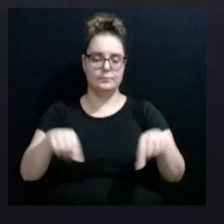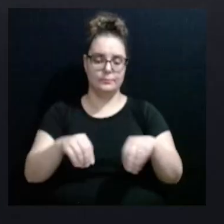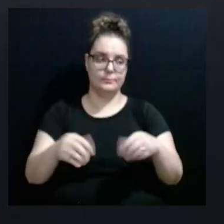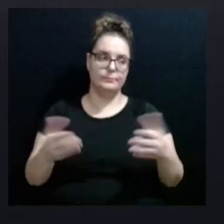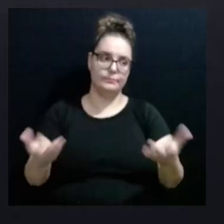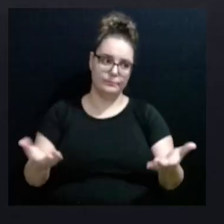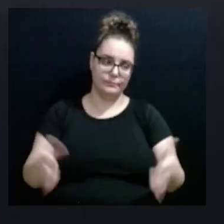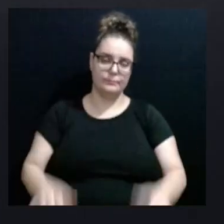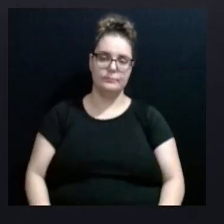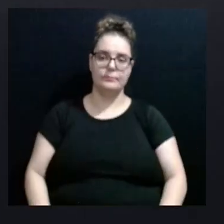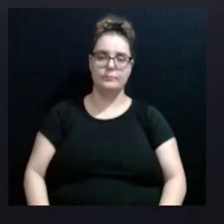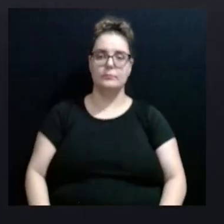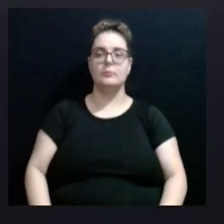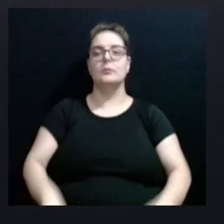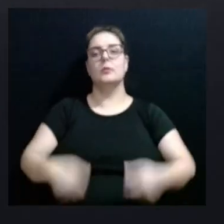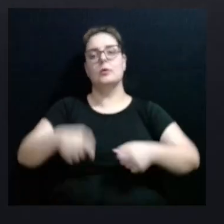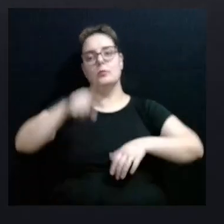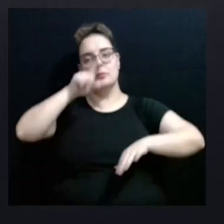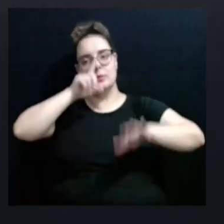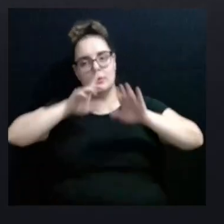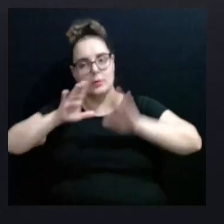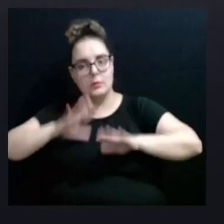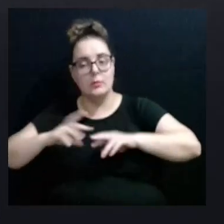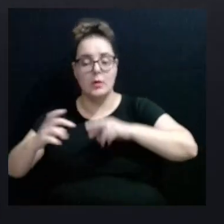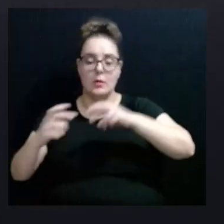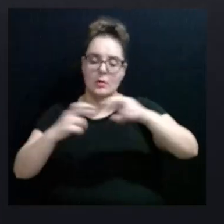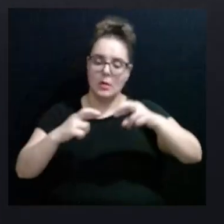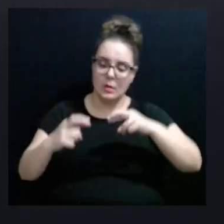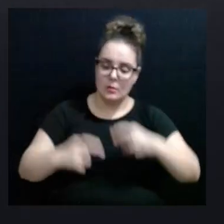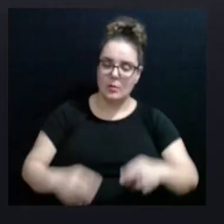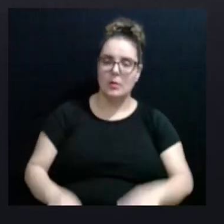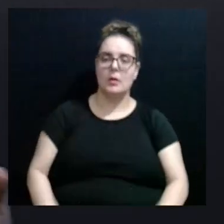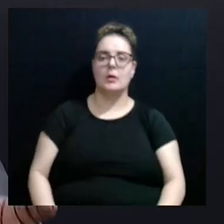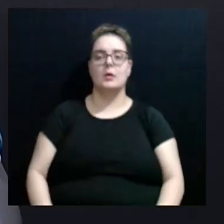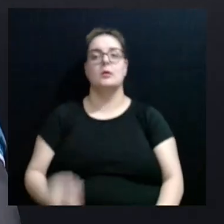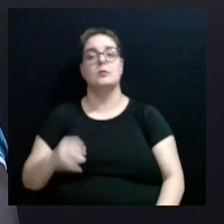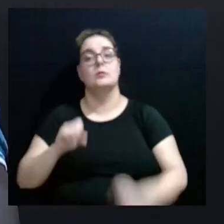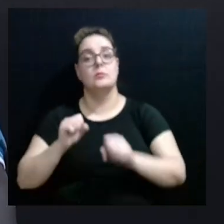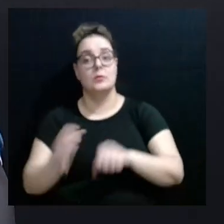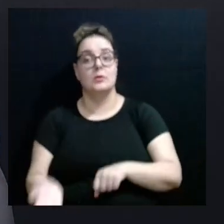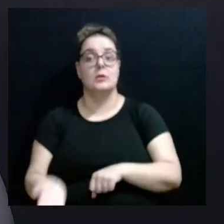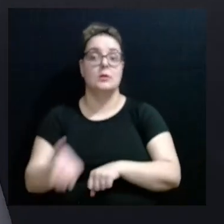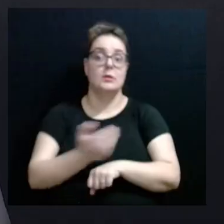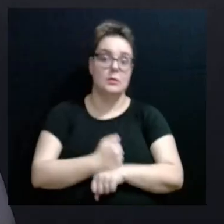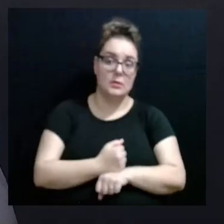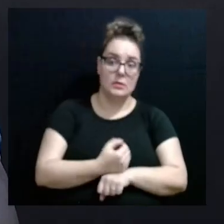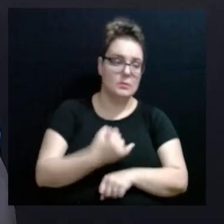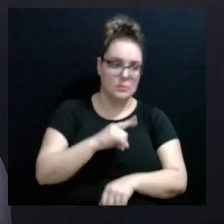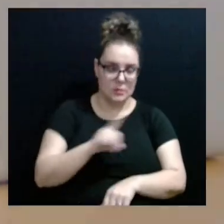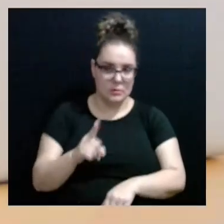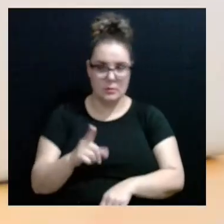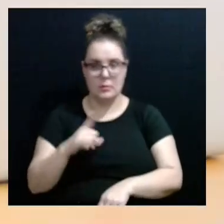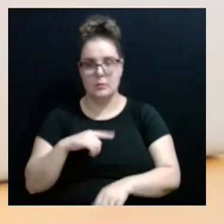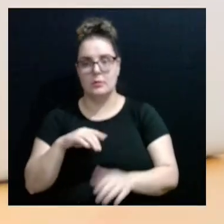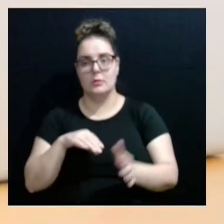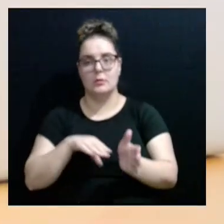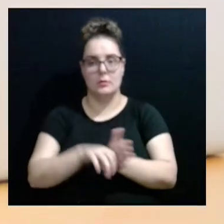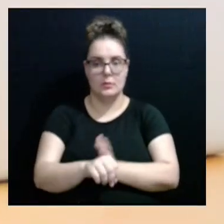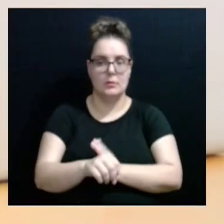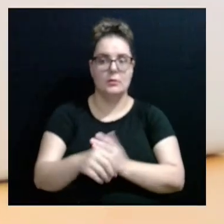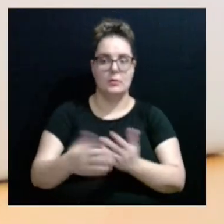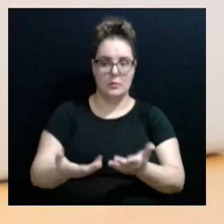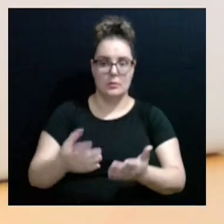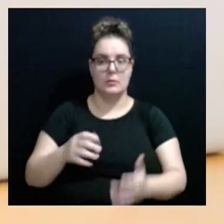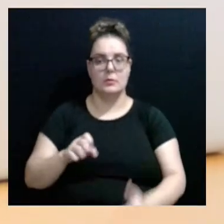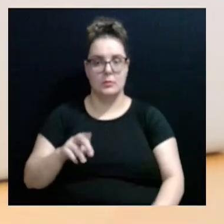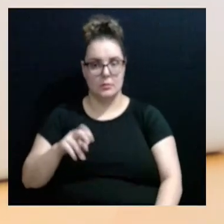esses cuidados, verificar, né? Se puder ir antes, se não, nós temos o Google, né? Google Earth, que você digita lá